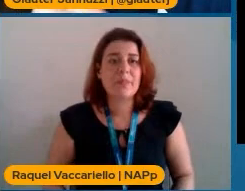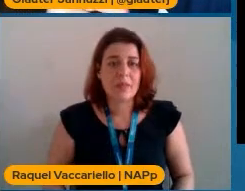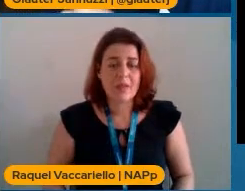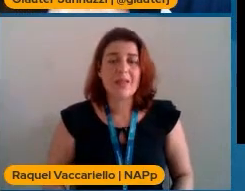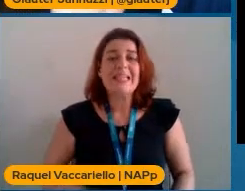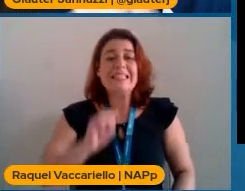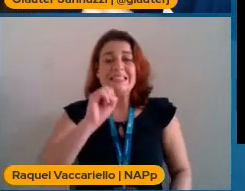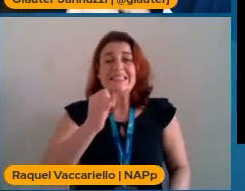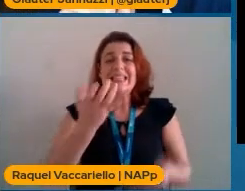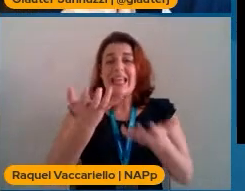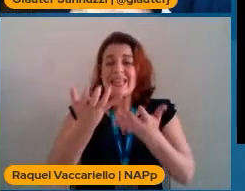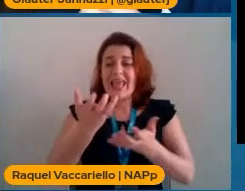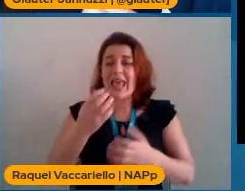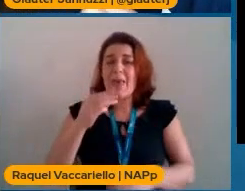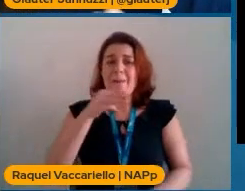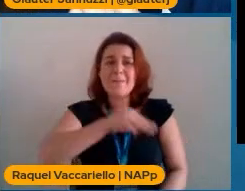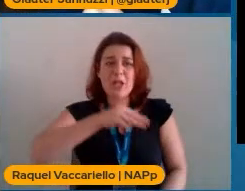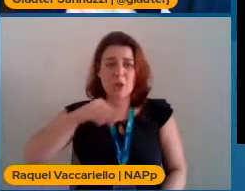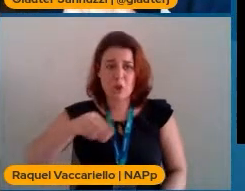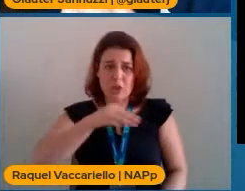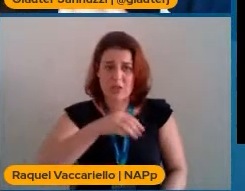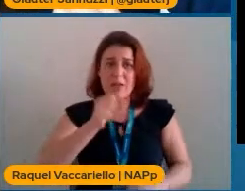ou mentorada, acessa